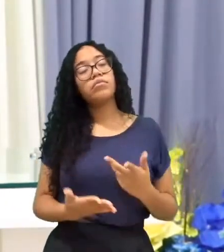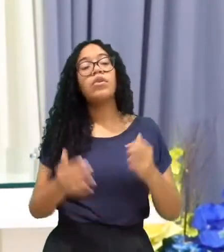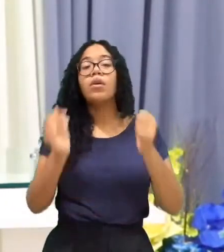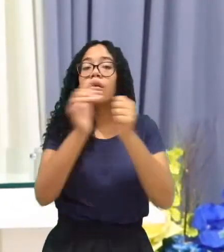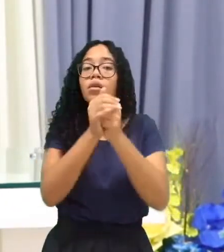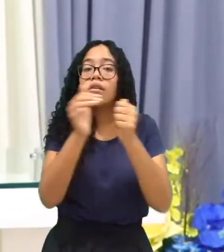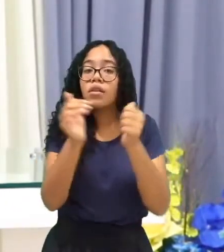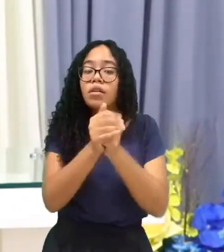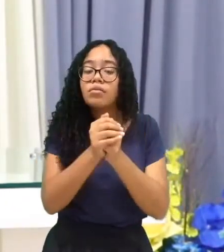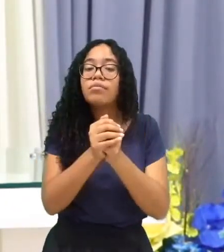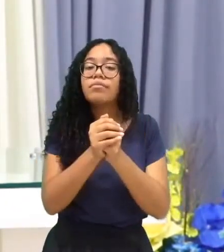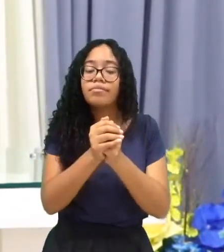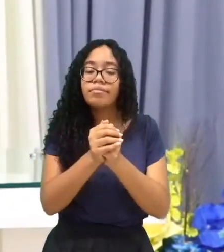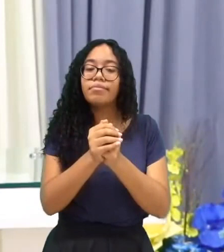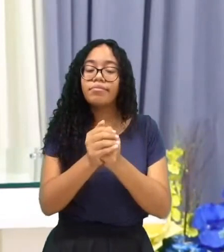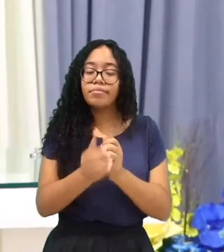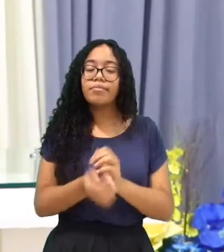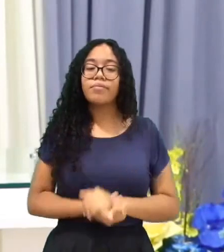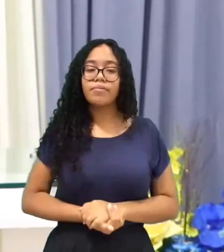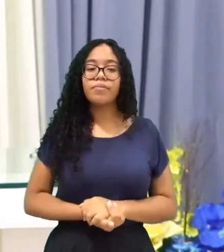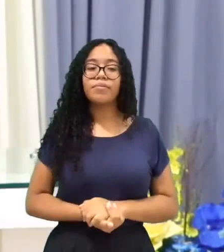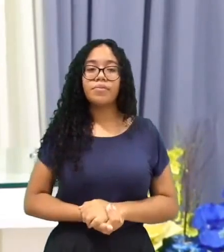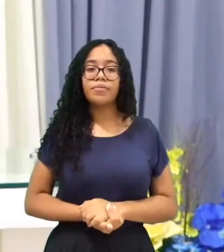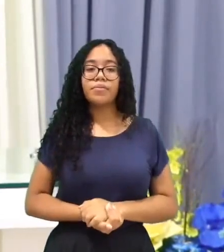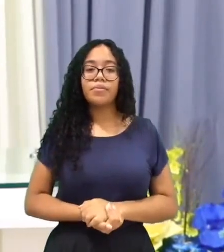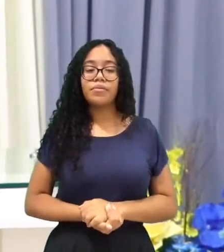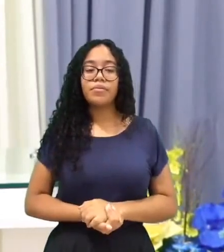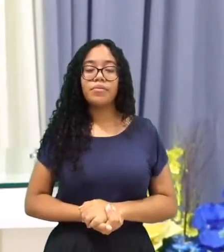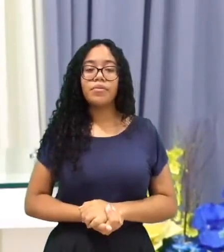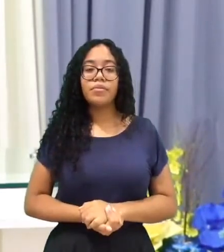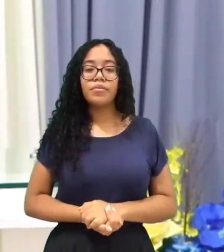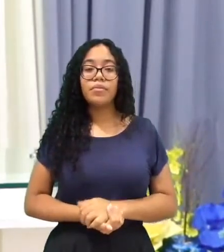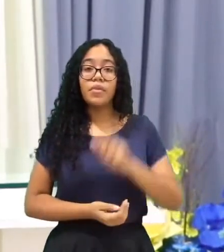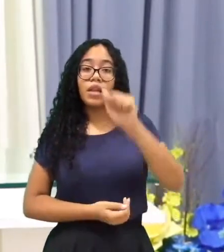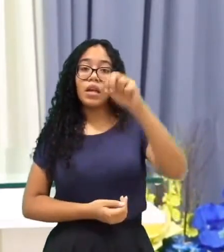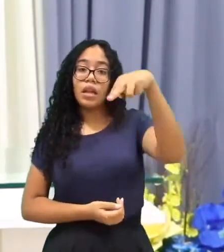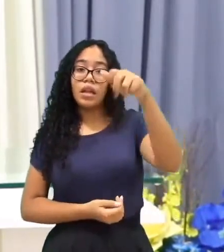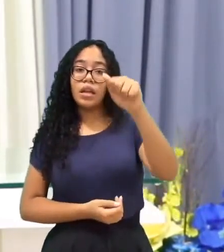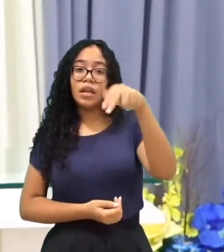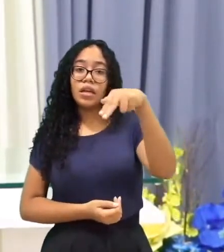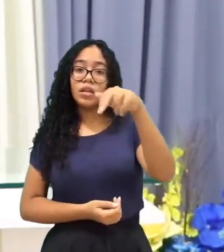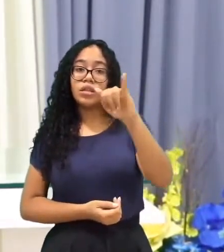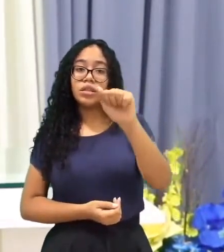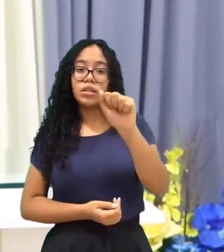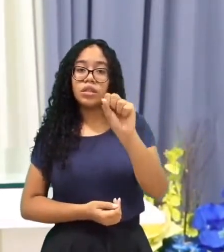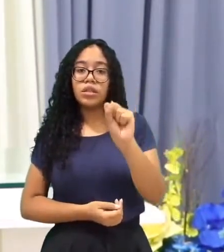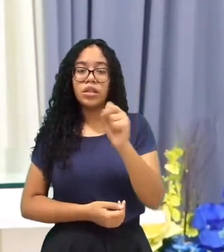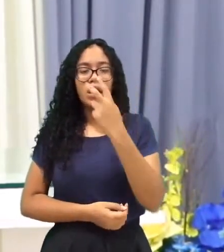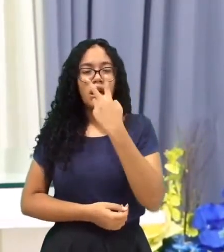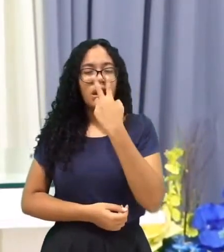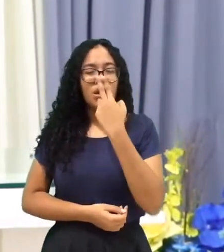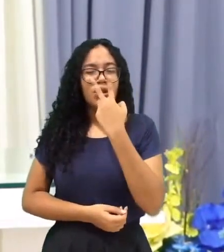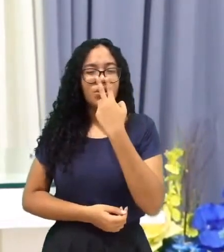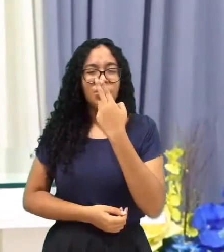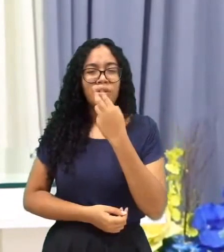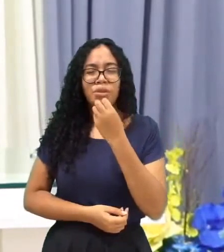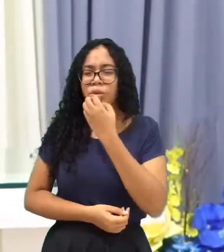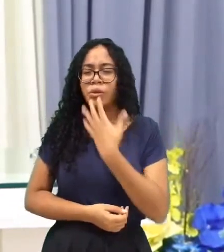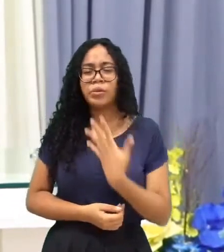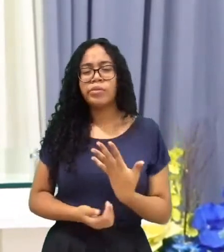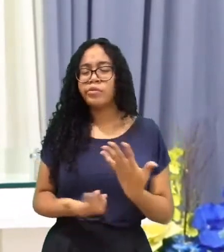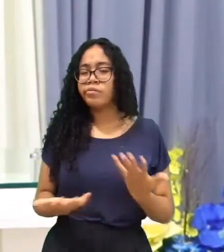orar por ele. E Ananias achou que não era bom e